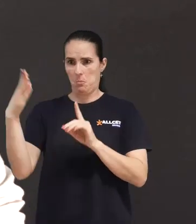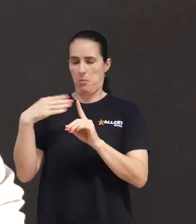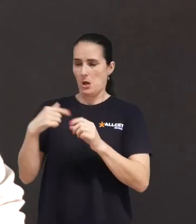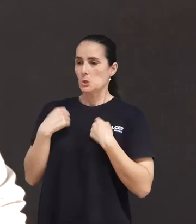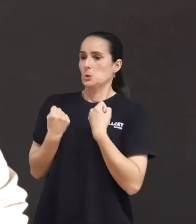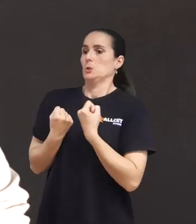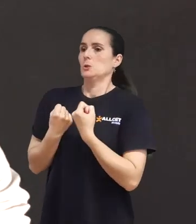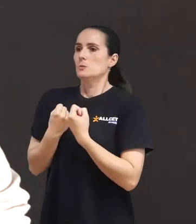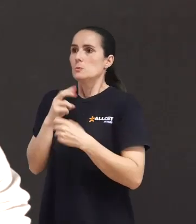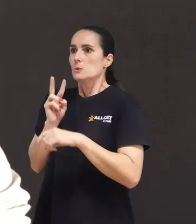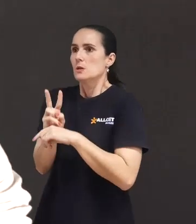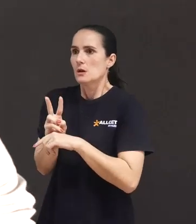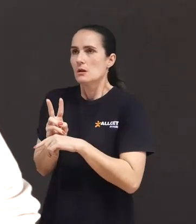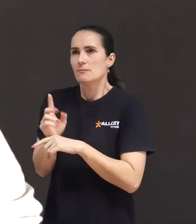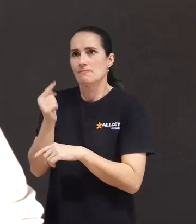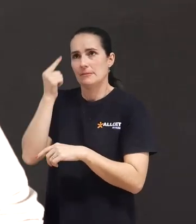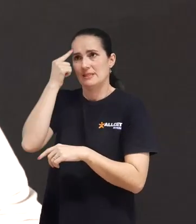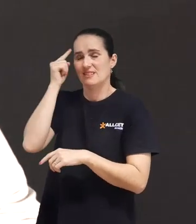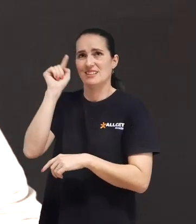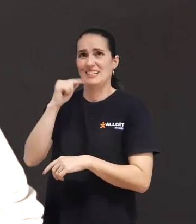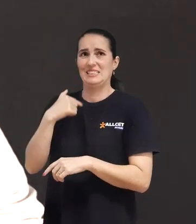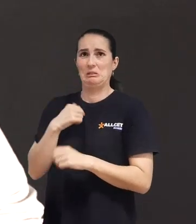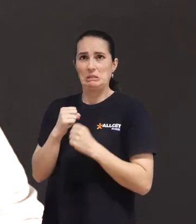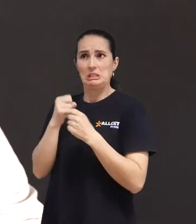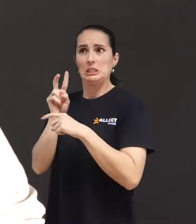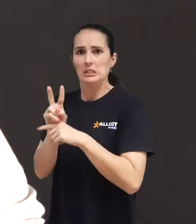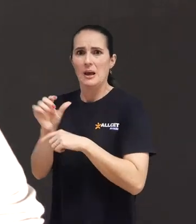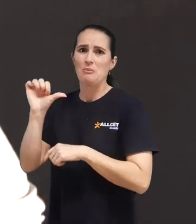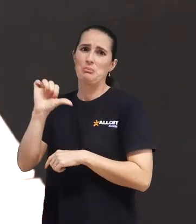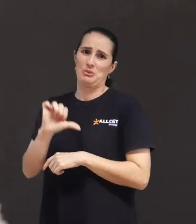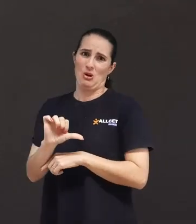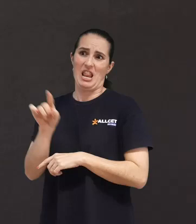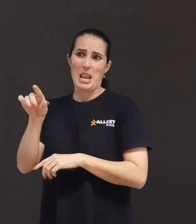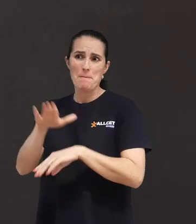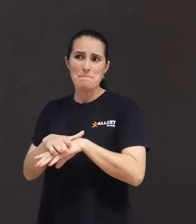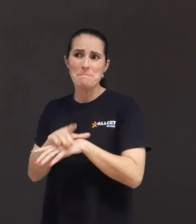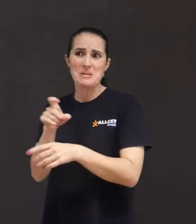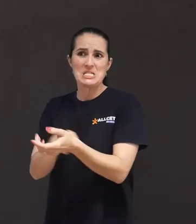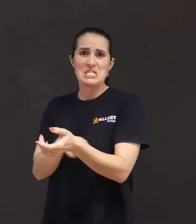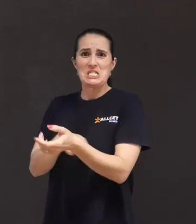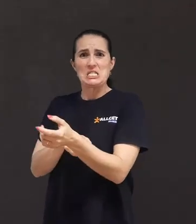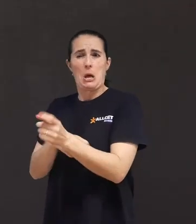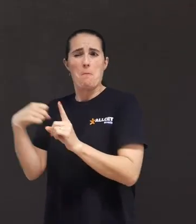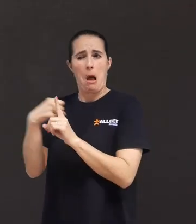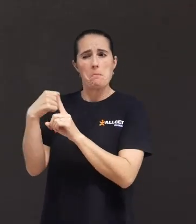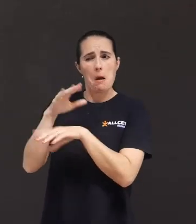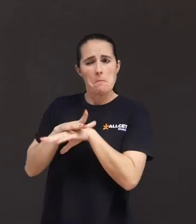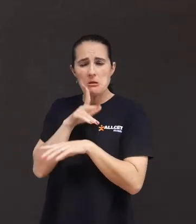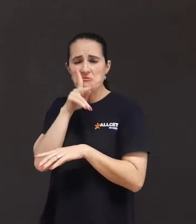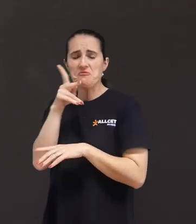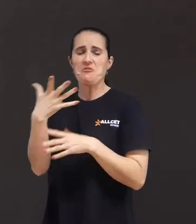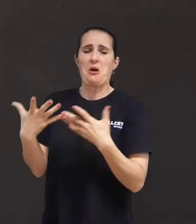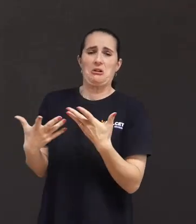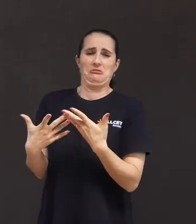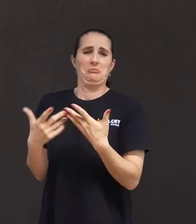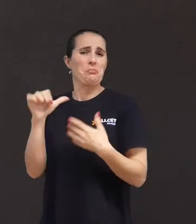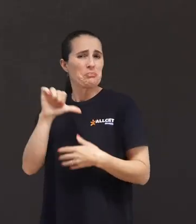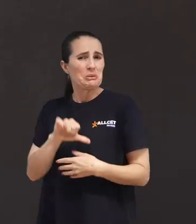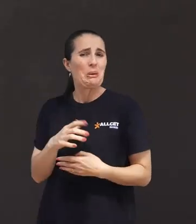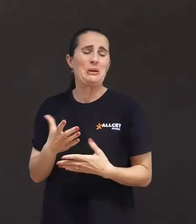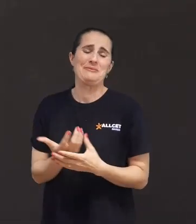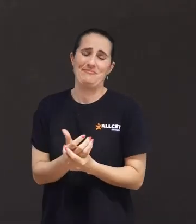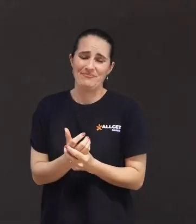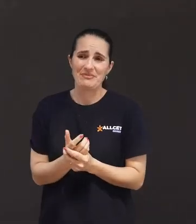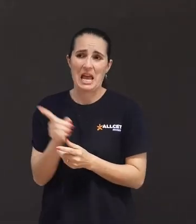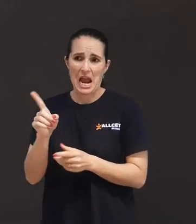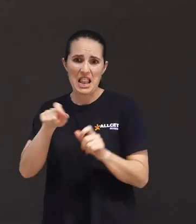não reage porque você pensa, se eu reagir vai ser pior, né? Ele vai ficar mais agressivo, ele vai fazer mais coisa,